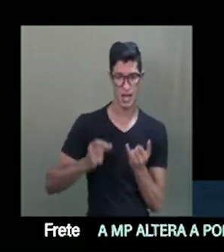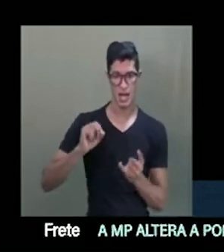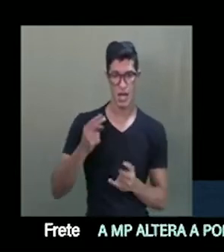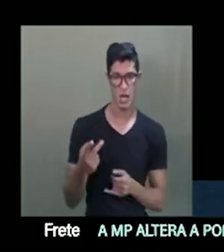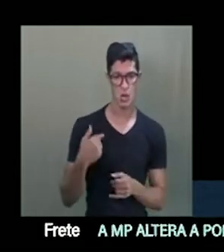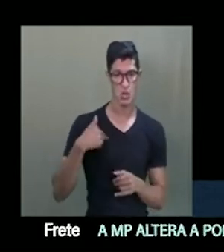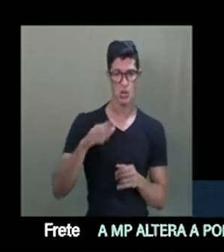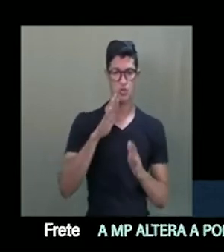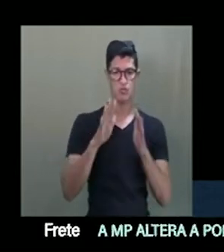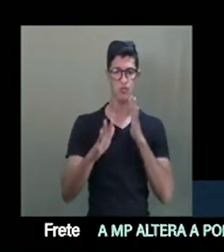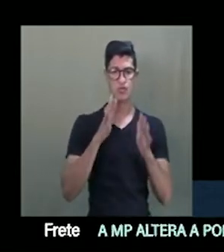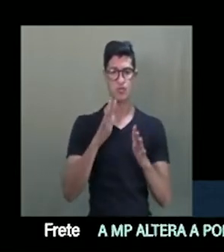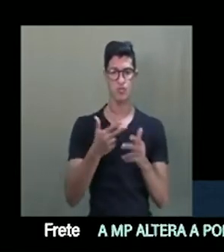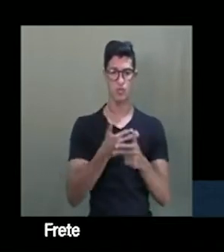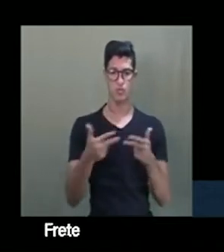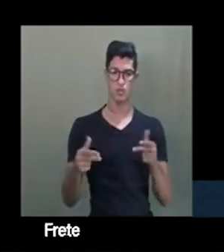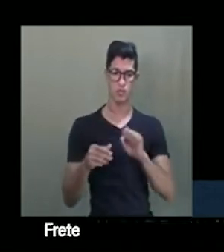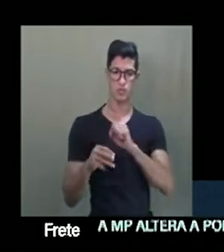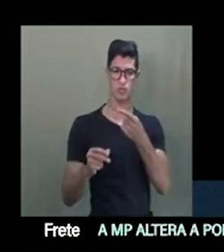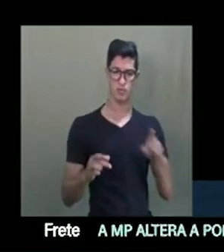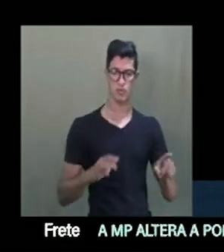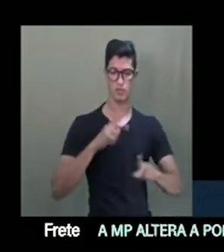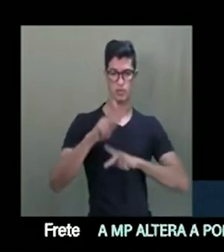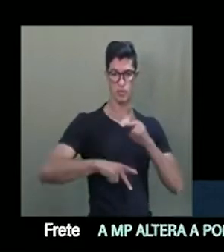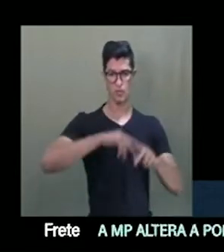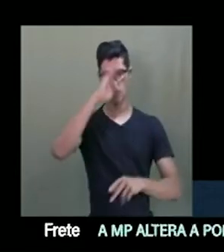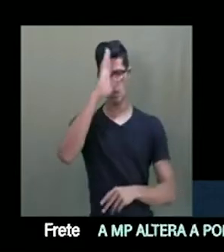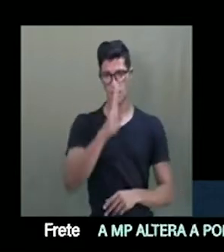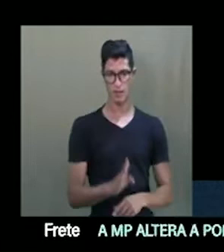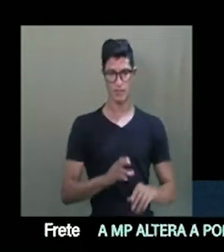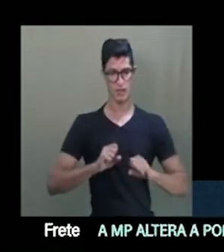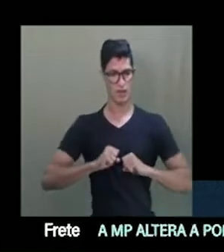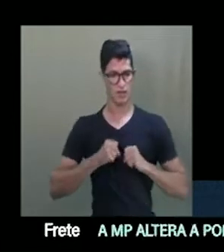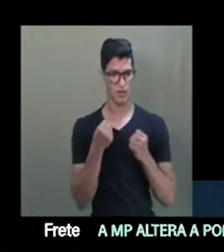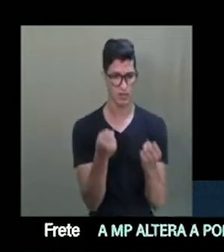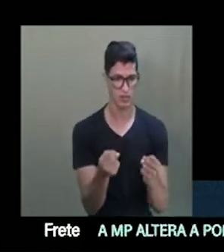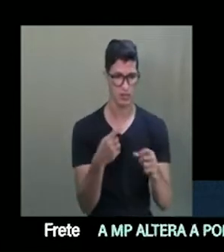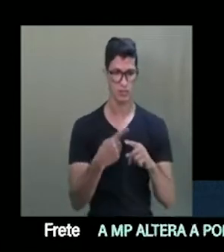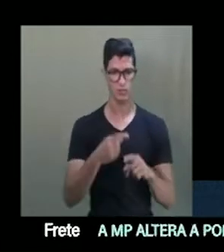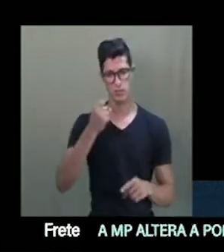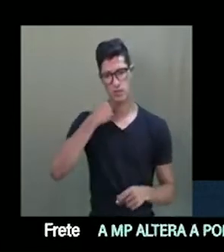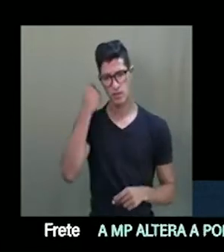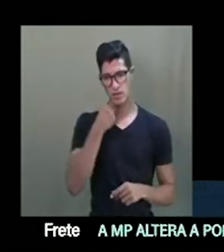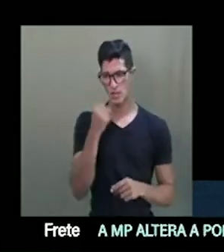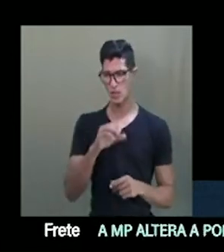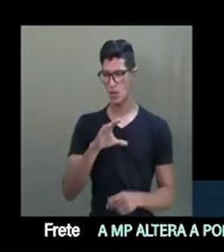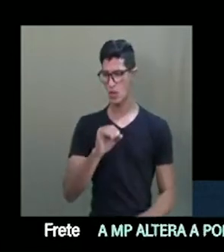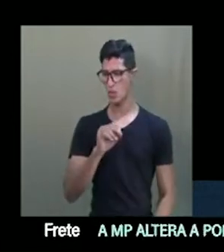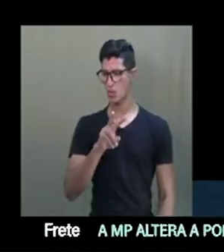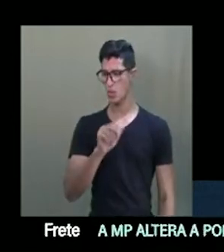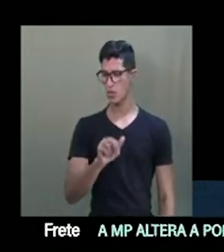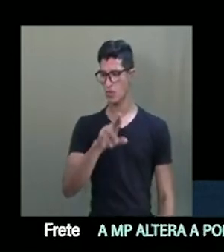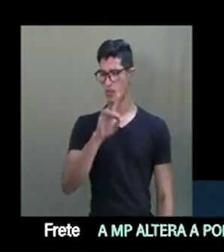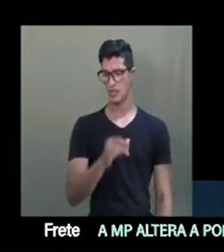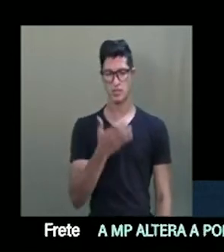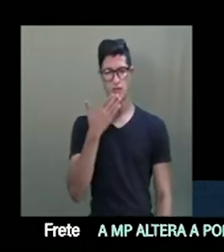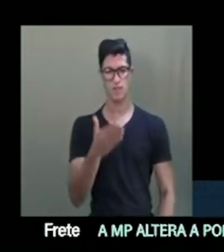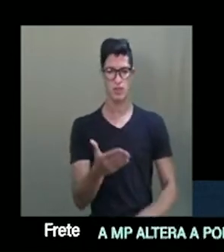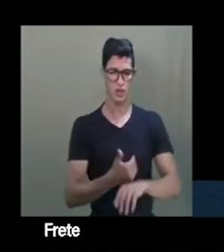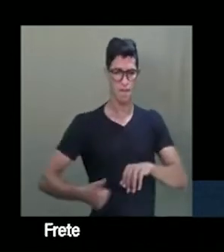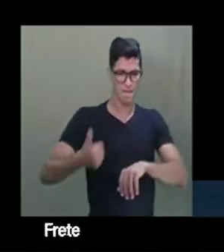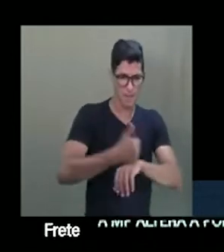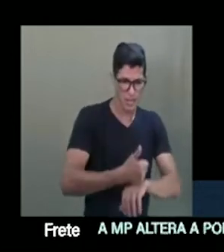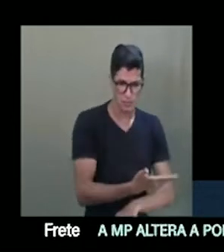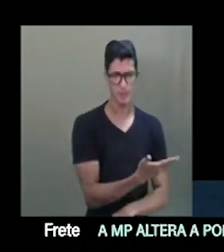nosso Facebook, etc., são o povo brasileiro revoltado porque os senadores são covardes, porque não pediram impeachment desse ministro ou